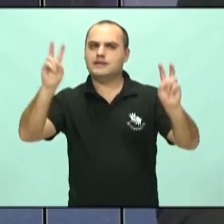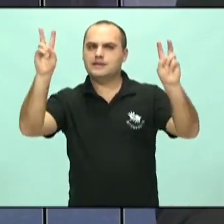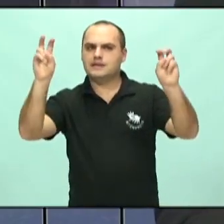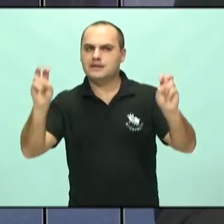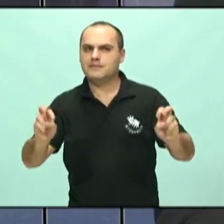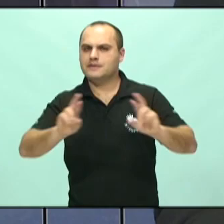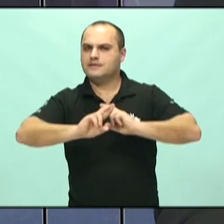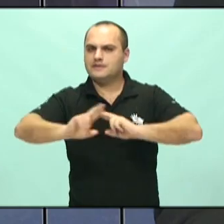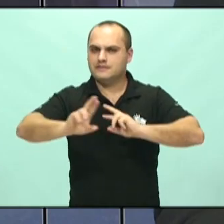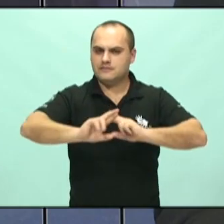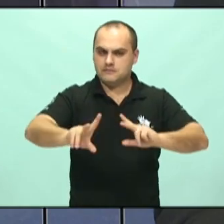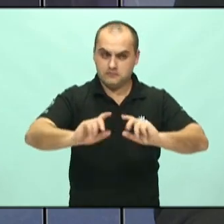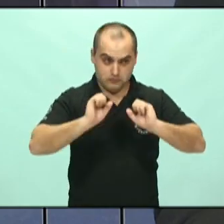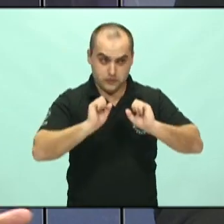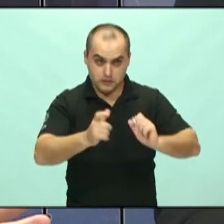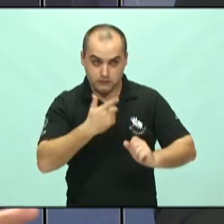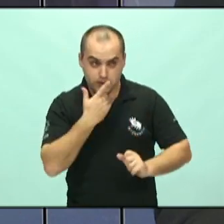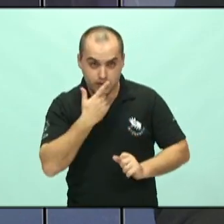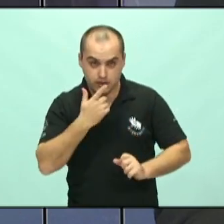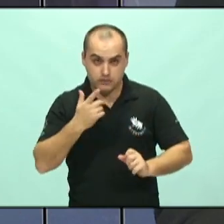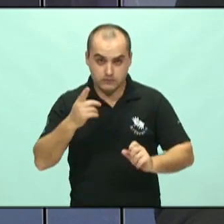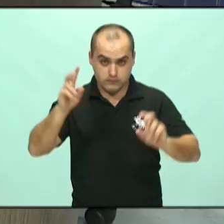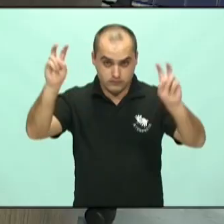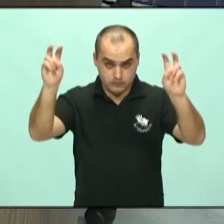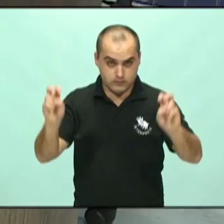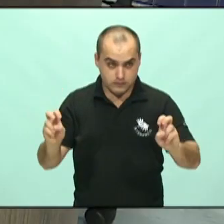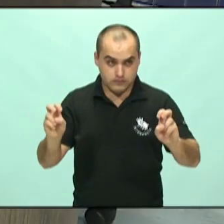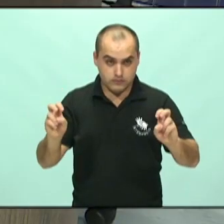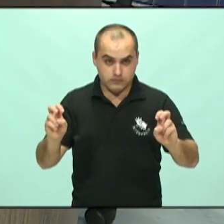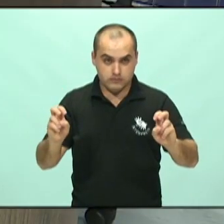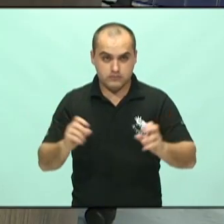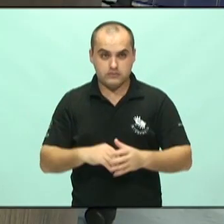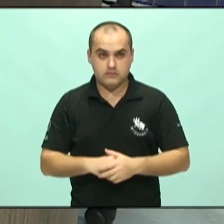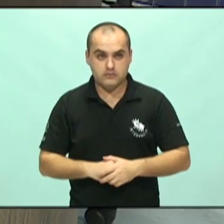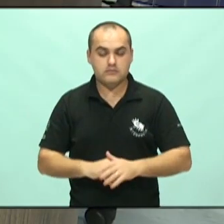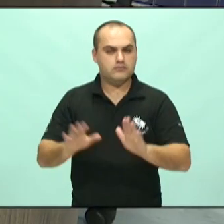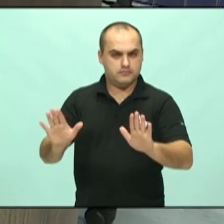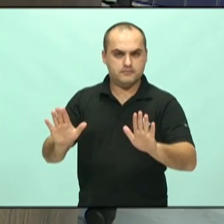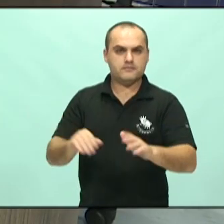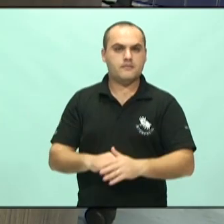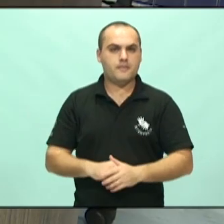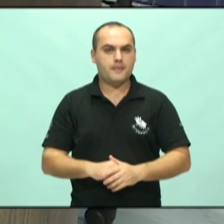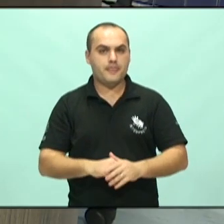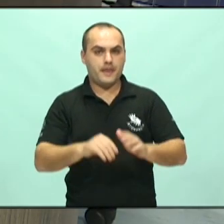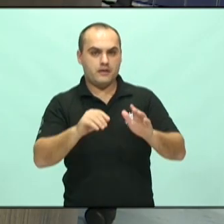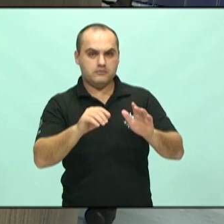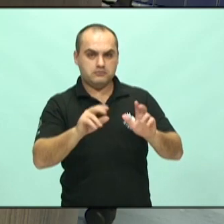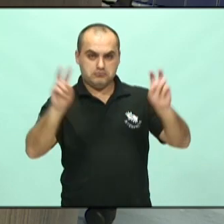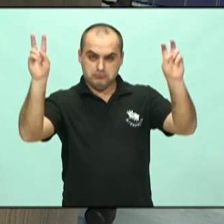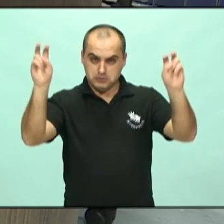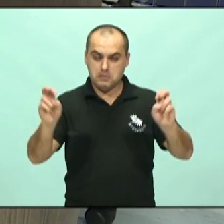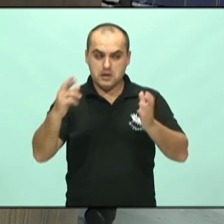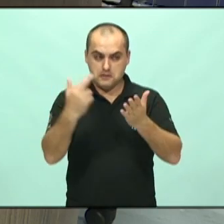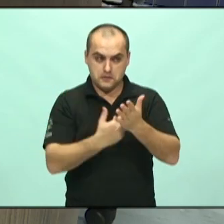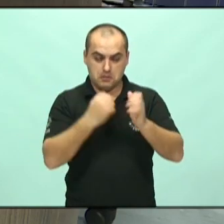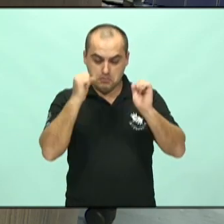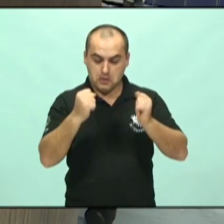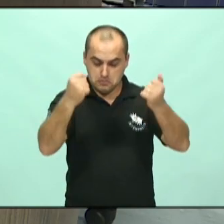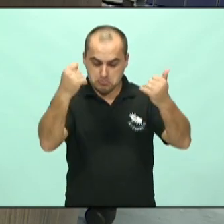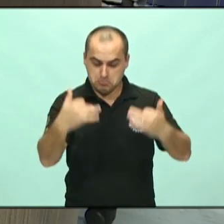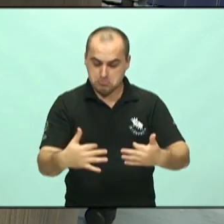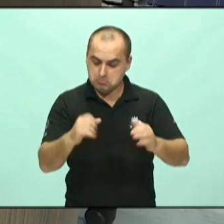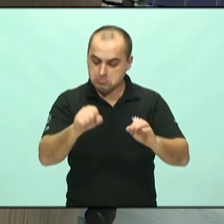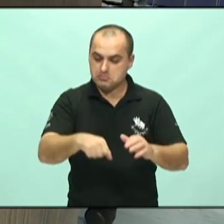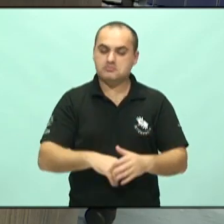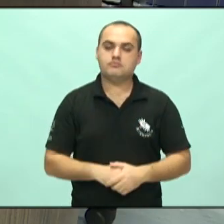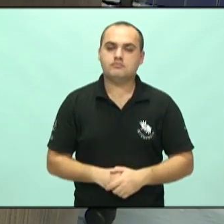a gente pode falar já da temática dessa quinta edição, Pode quero falar deixar para depois. Não, pode, a temática da revista pode falar. É que esse